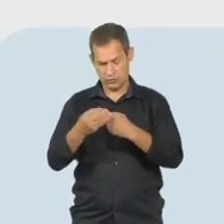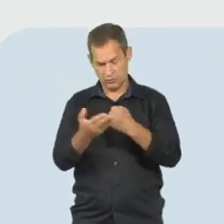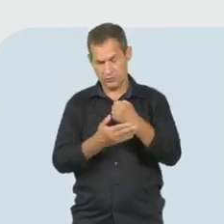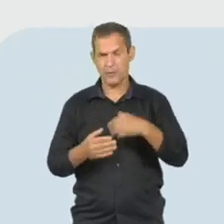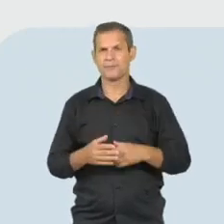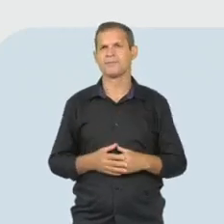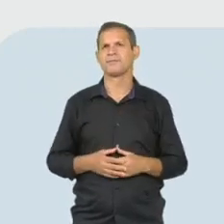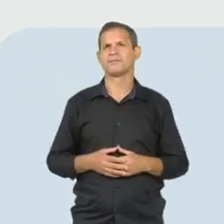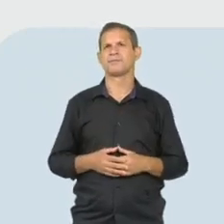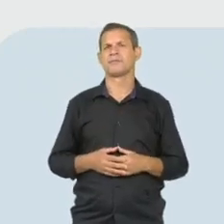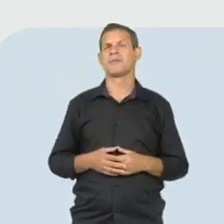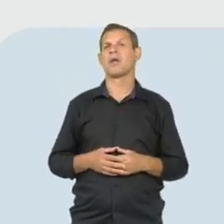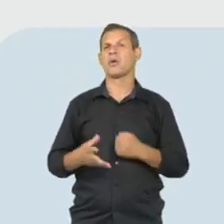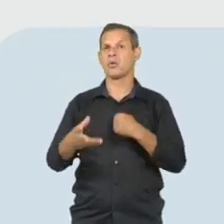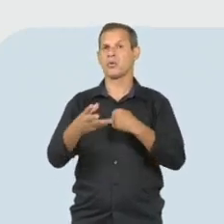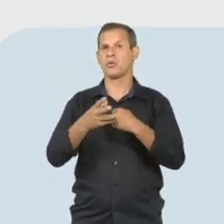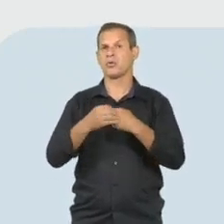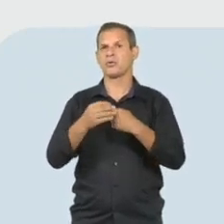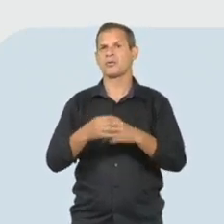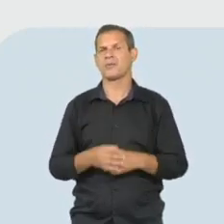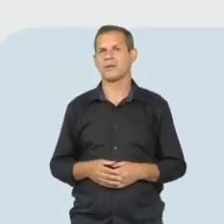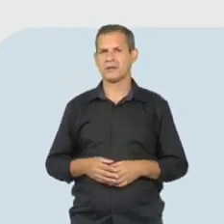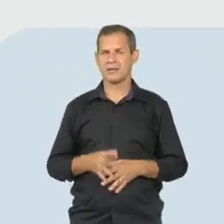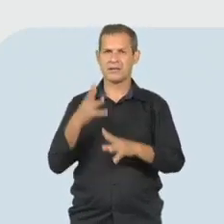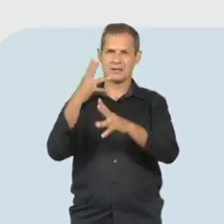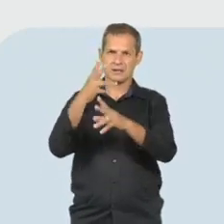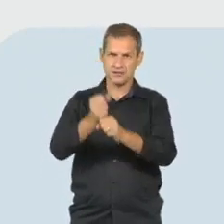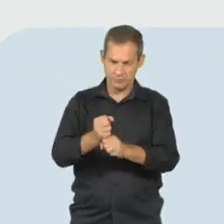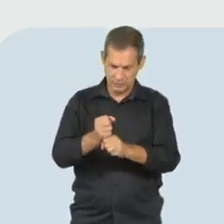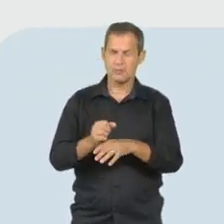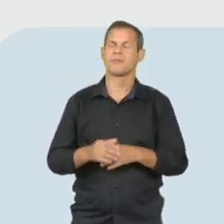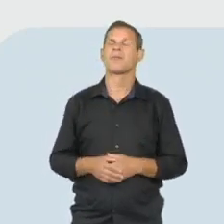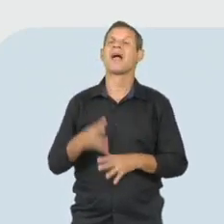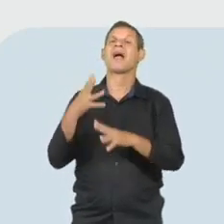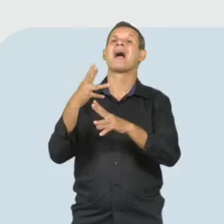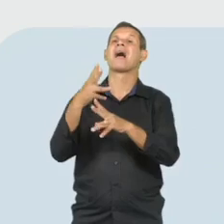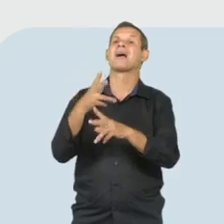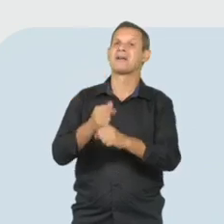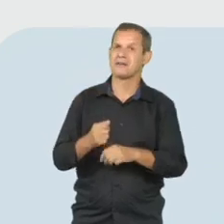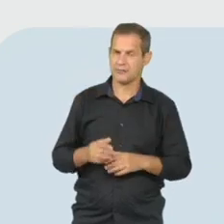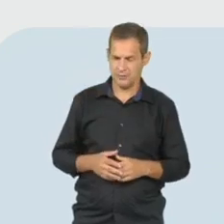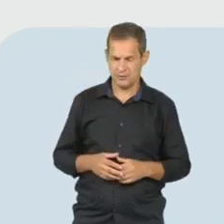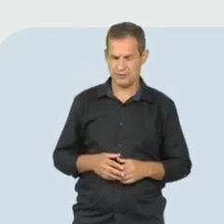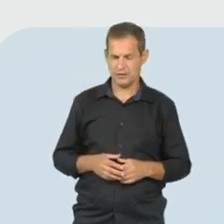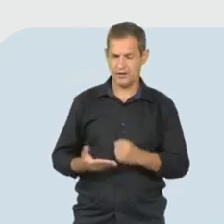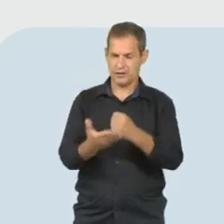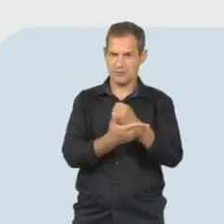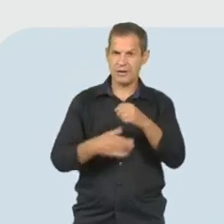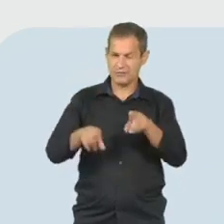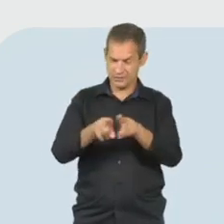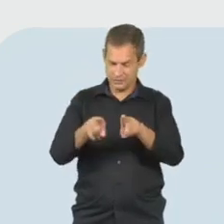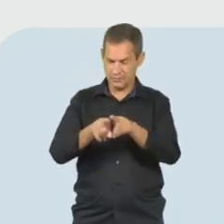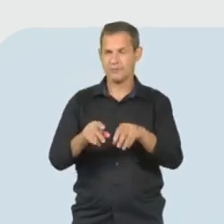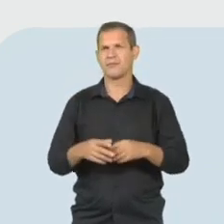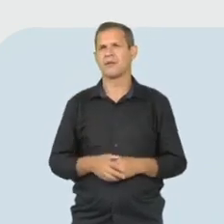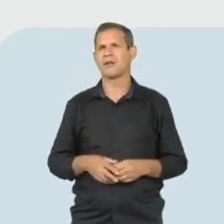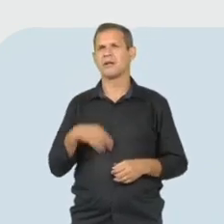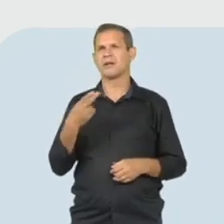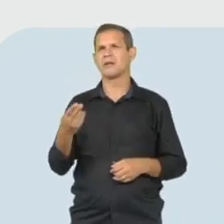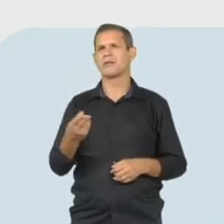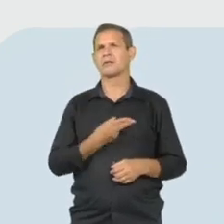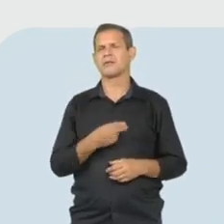básicos aqui e as noções aqui de aritmética. Aritmética básica também, que seria as